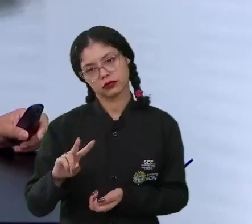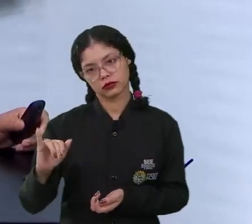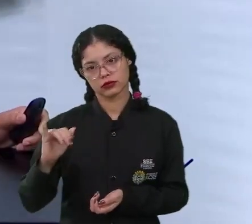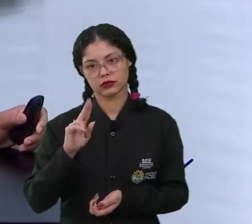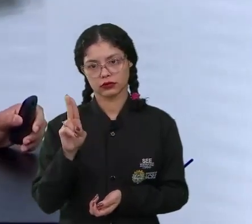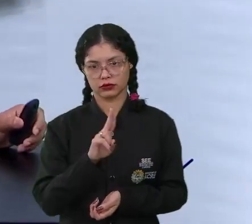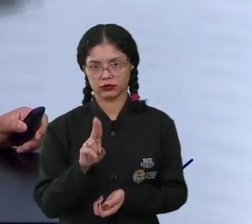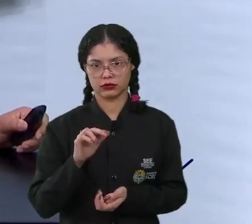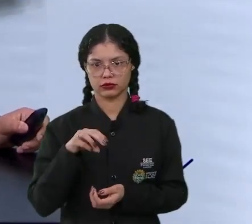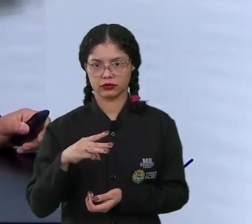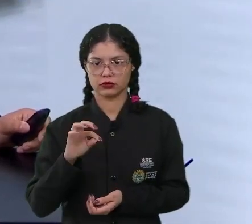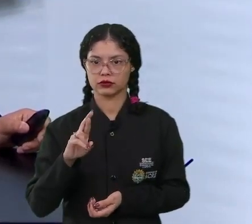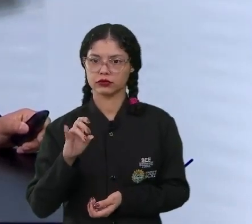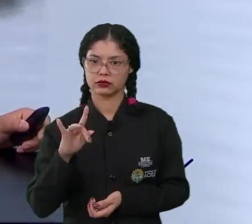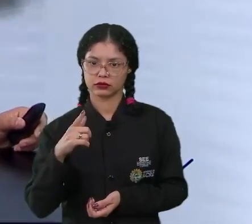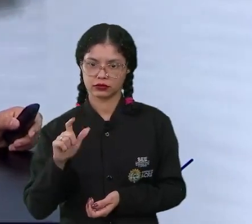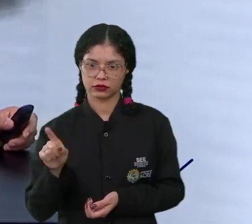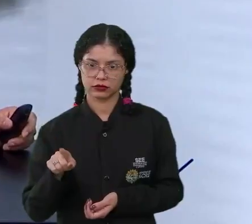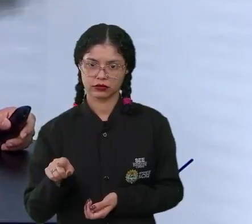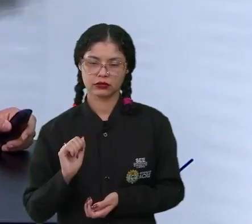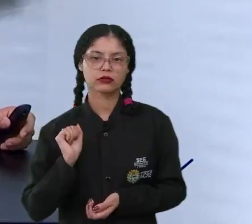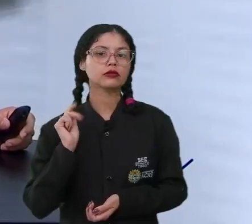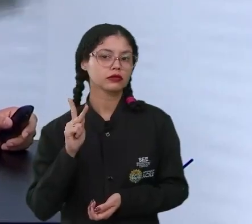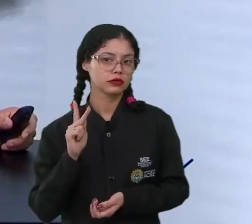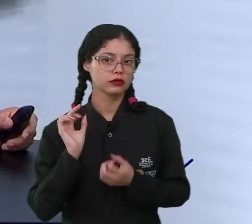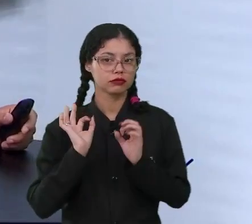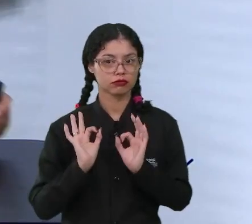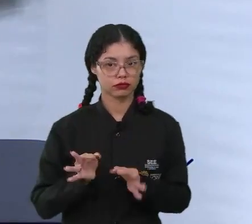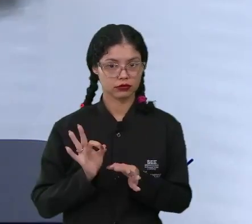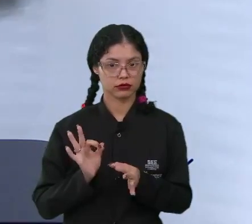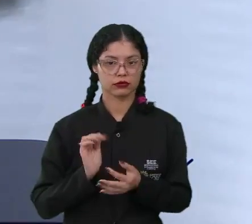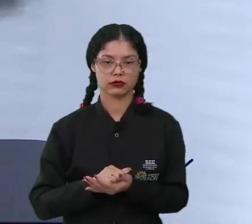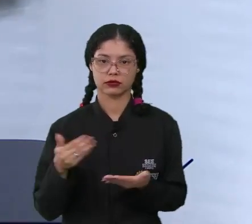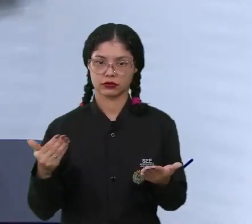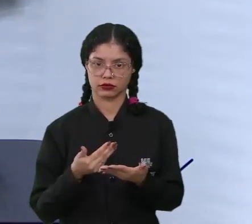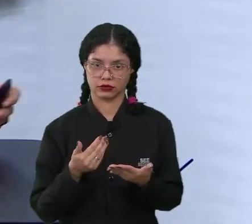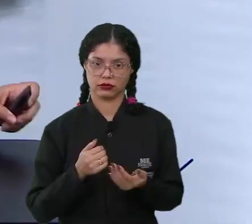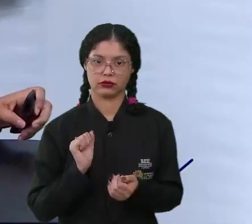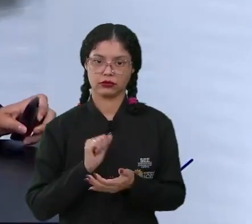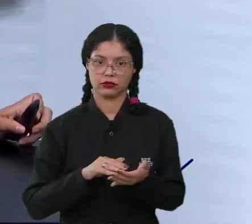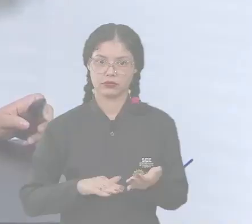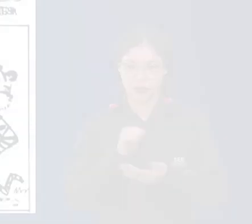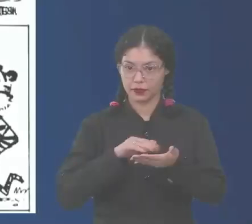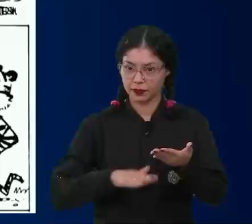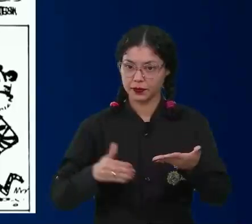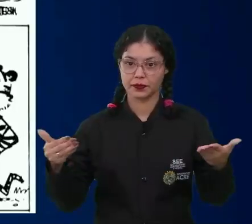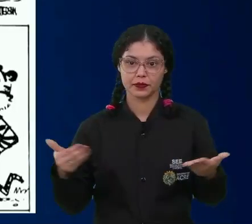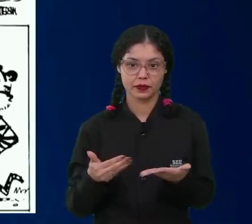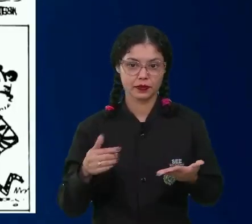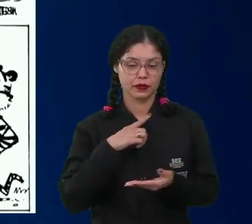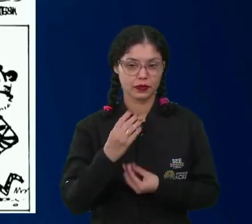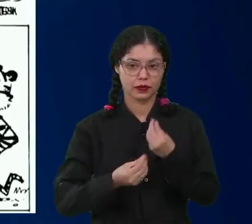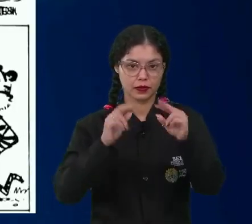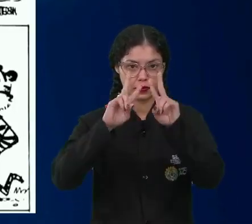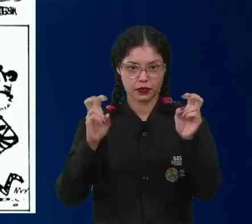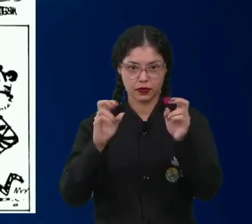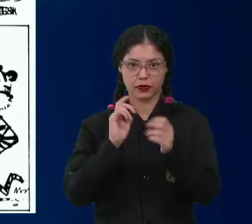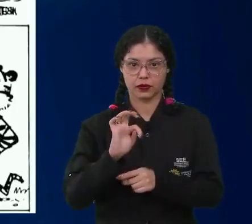de matriz. Certo? Ficou compreendido? Agora nós vamos fazer uma atividade. Ela tem como